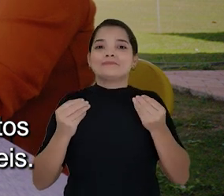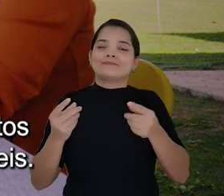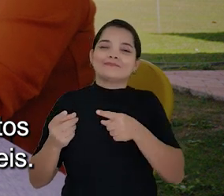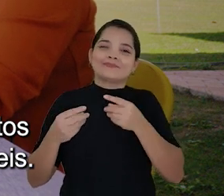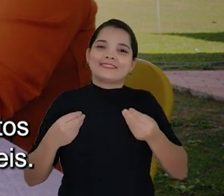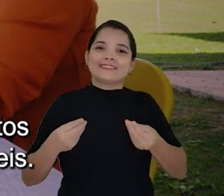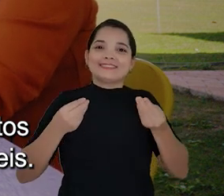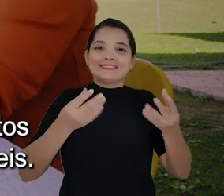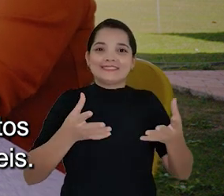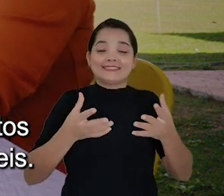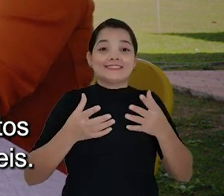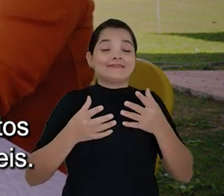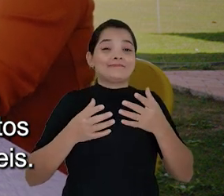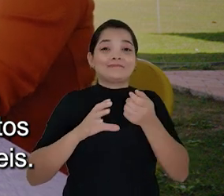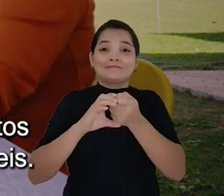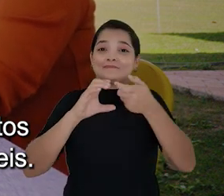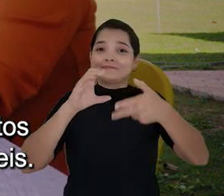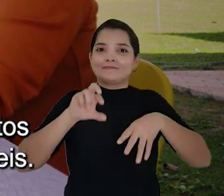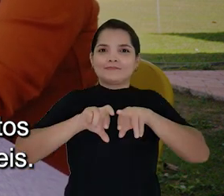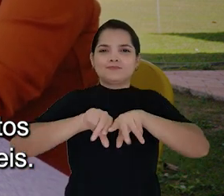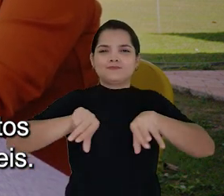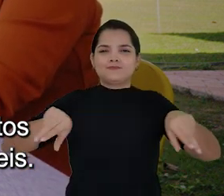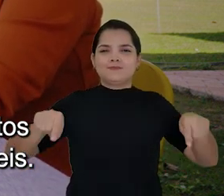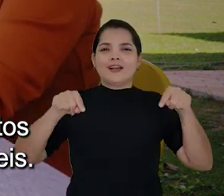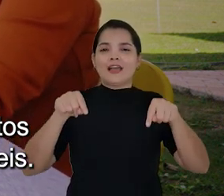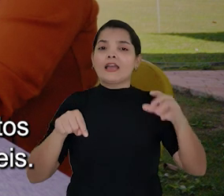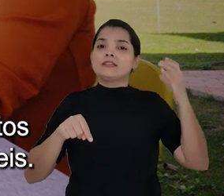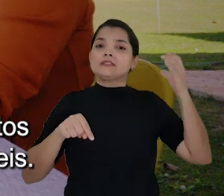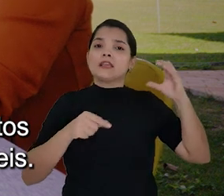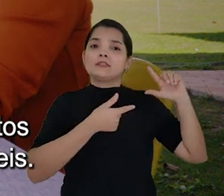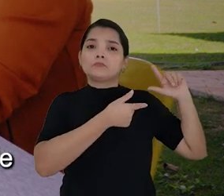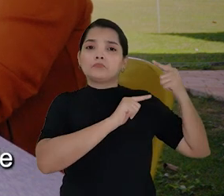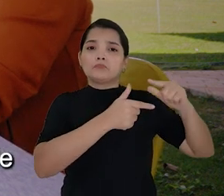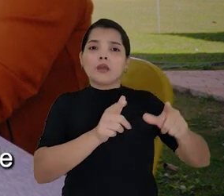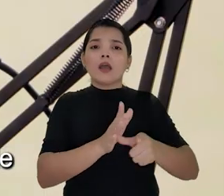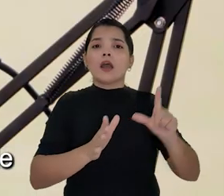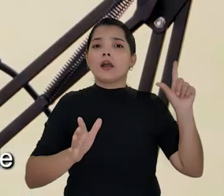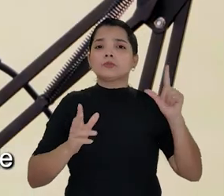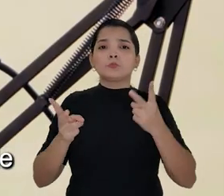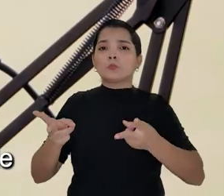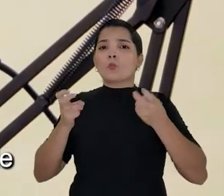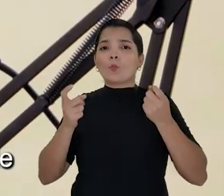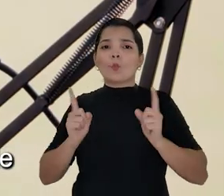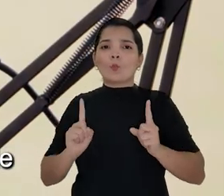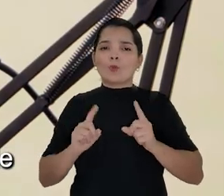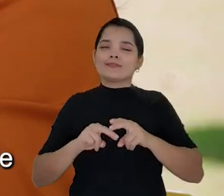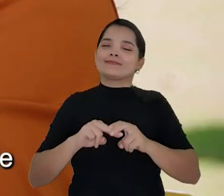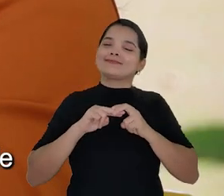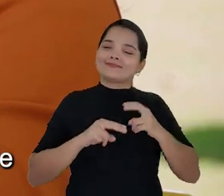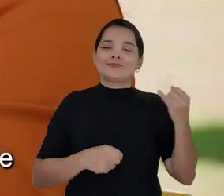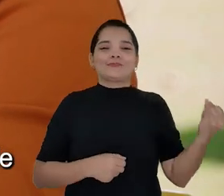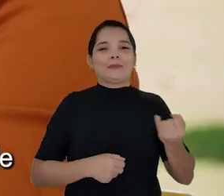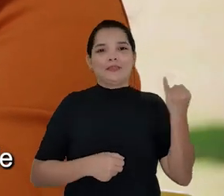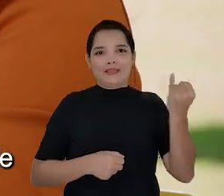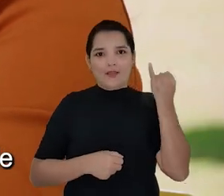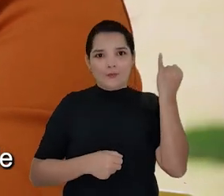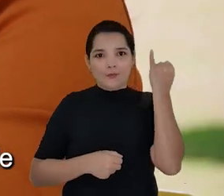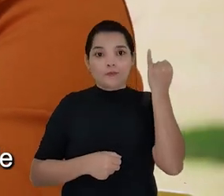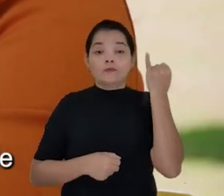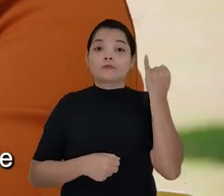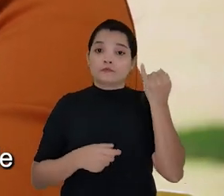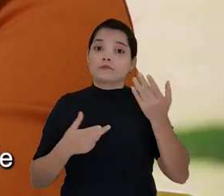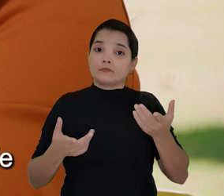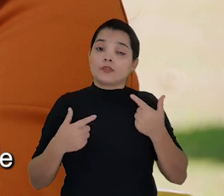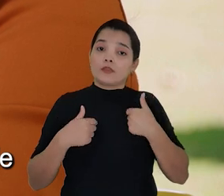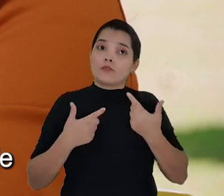elementos que pra ciência tradicional eram não perceptíveis né Isso é fundamental então eu